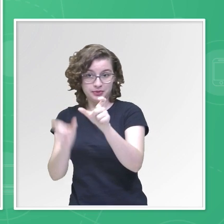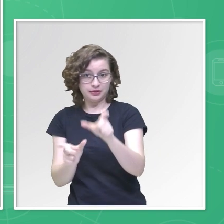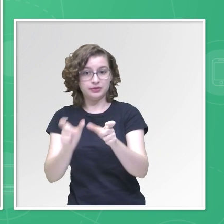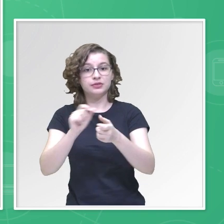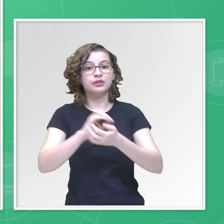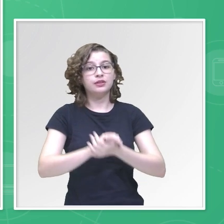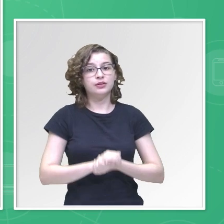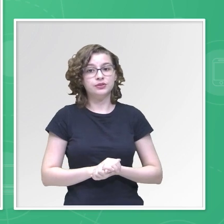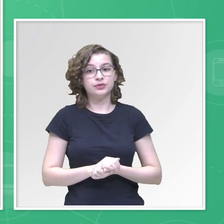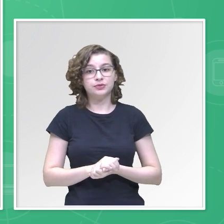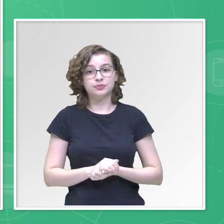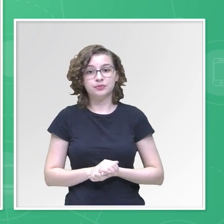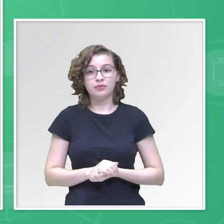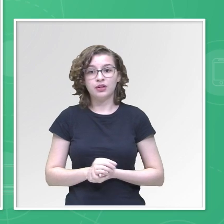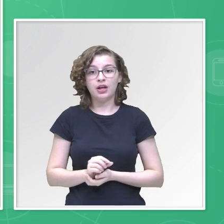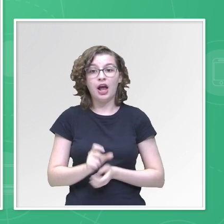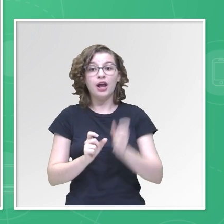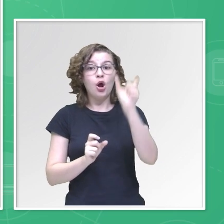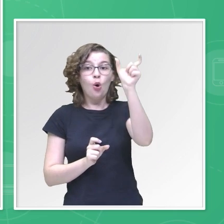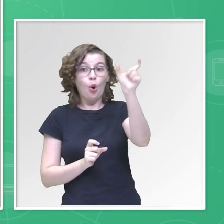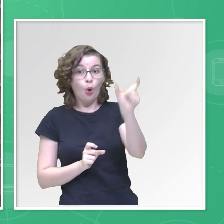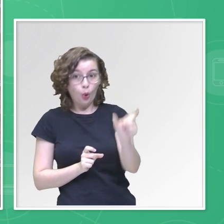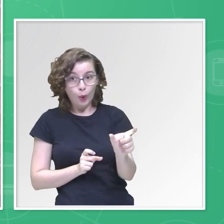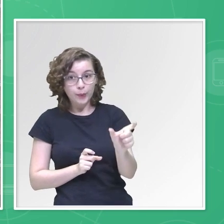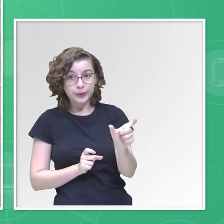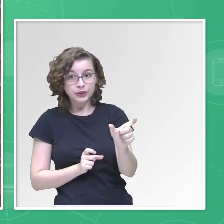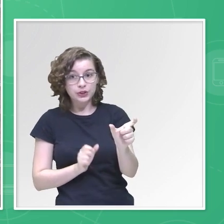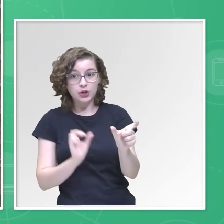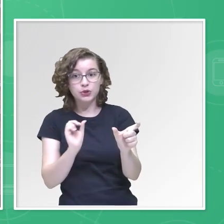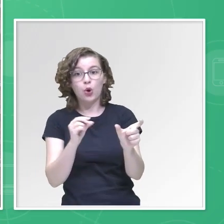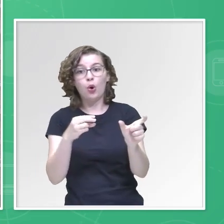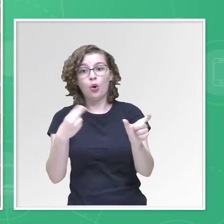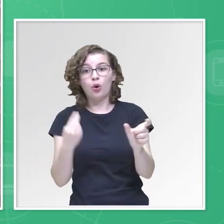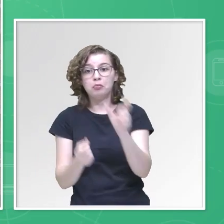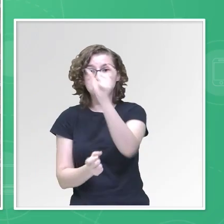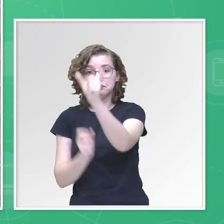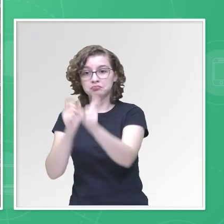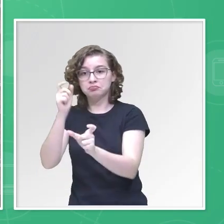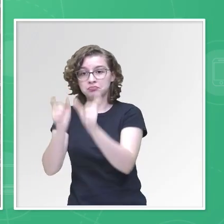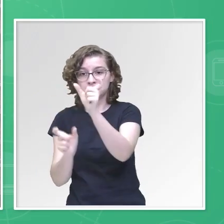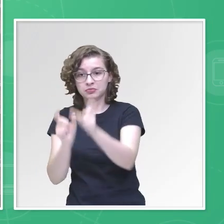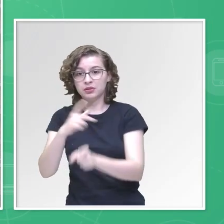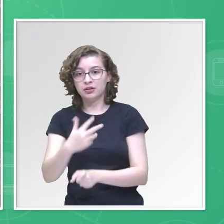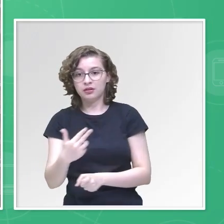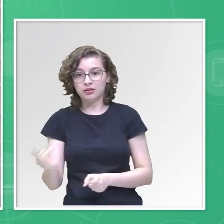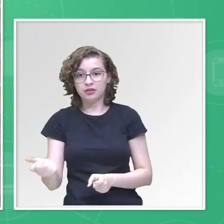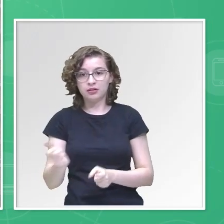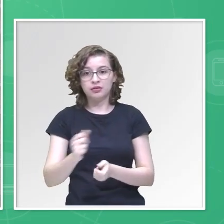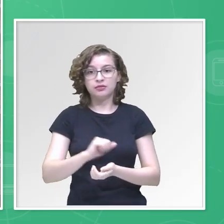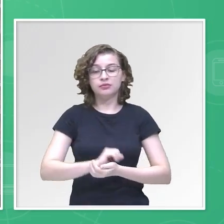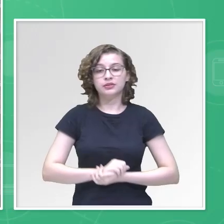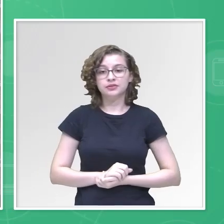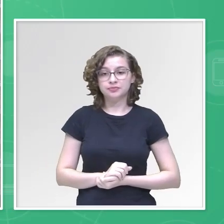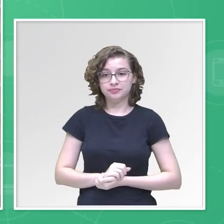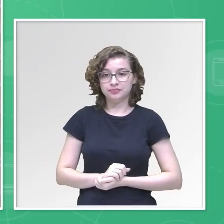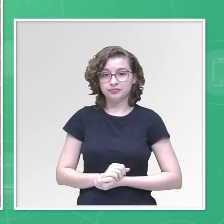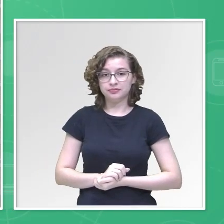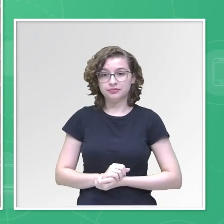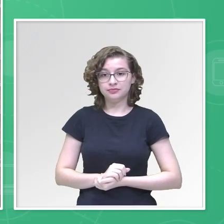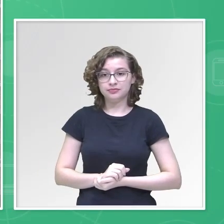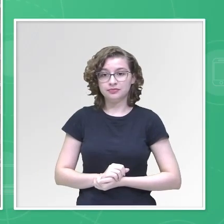ou das personagens diga com toda a segurança os personagens ou as personagens